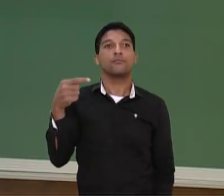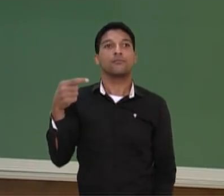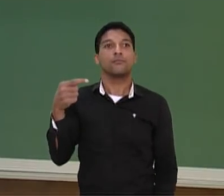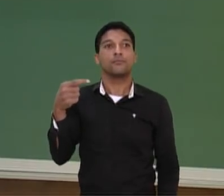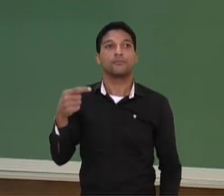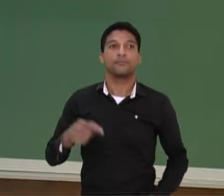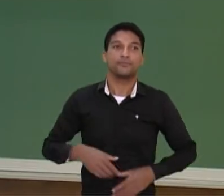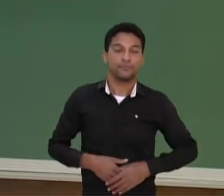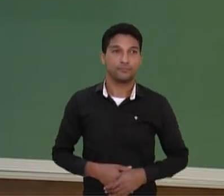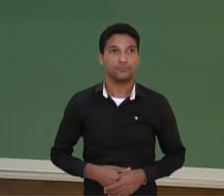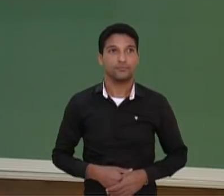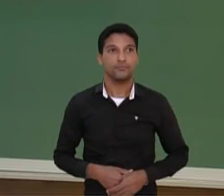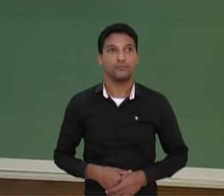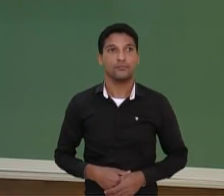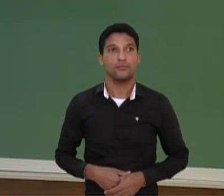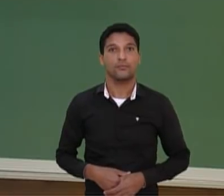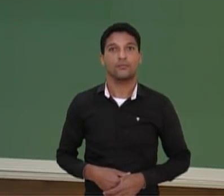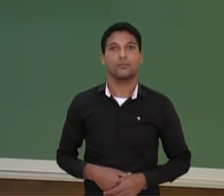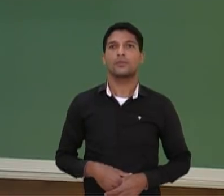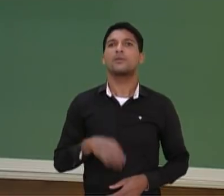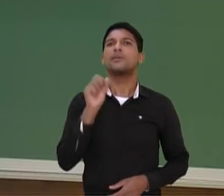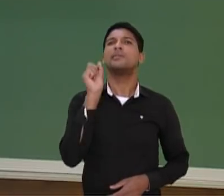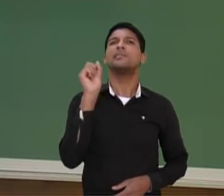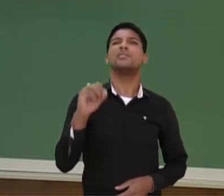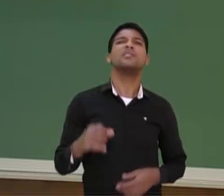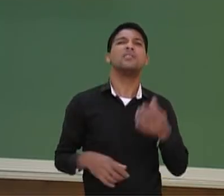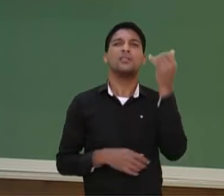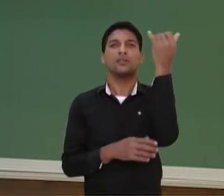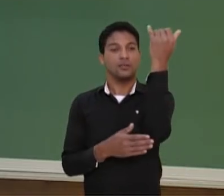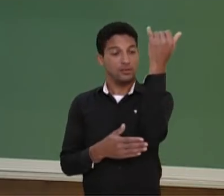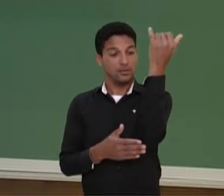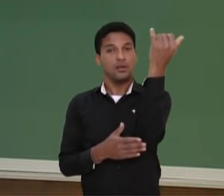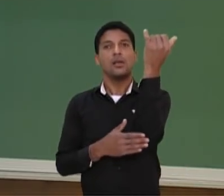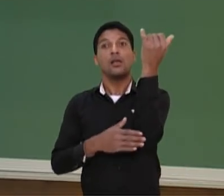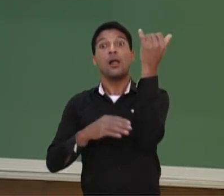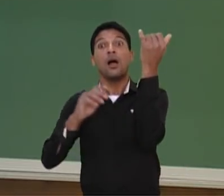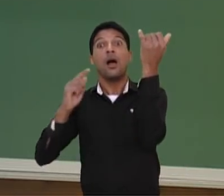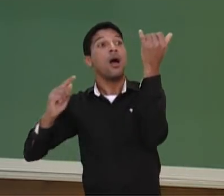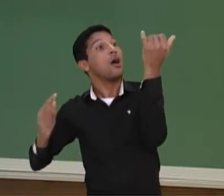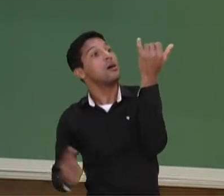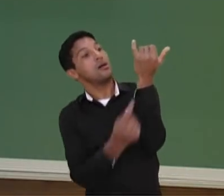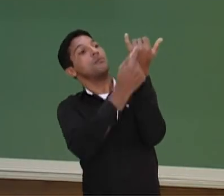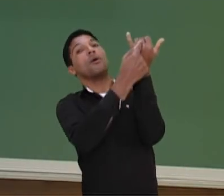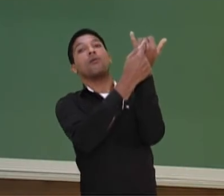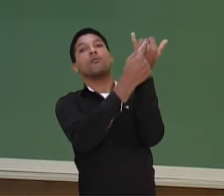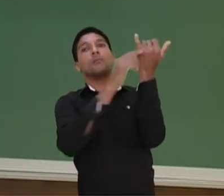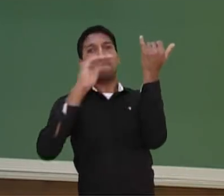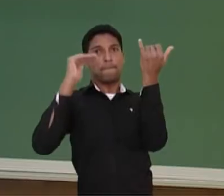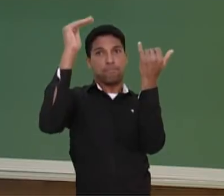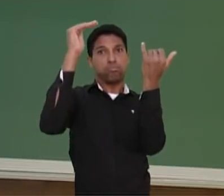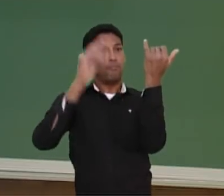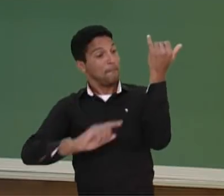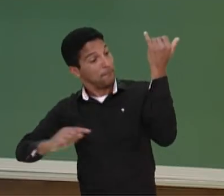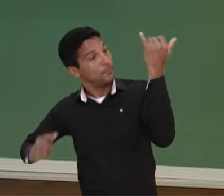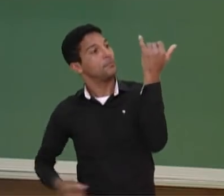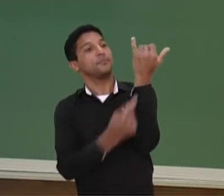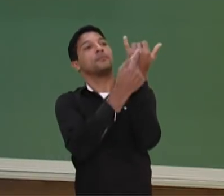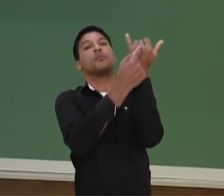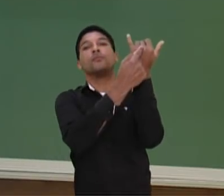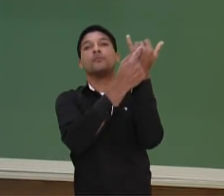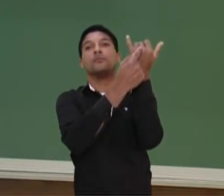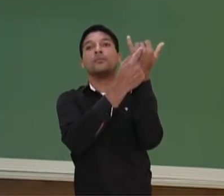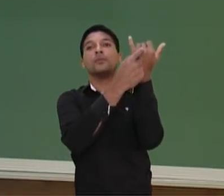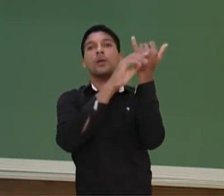se eu encontrar esse eixo y bem no topo, lá na parte mais alta,